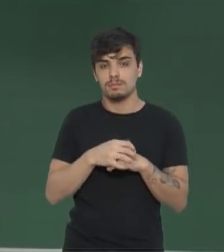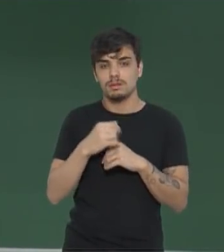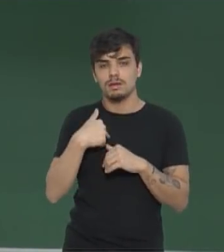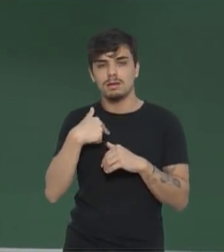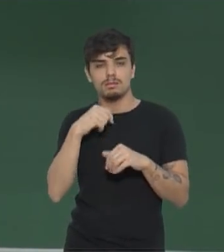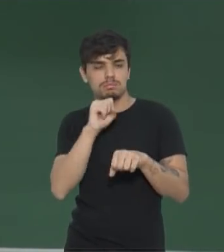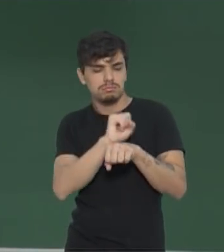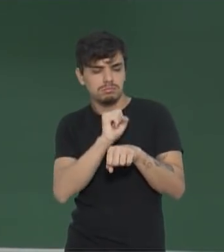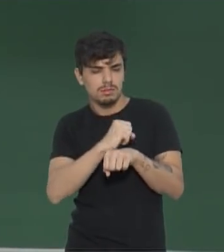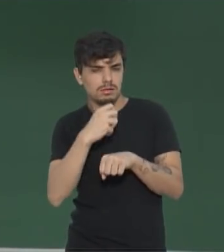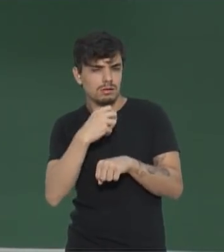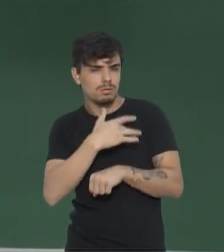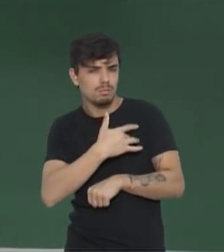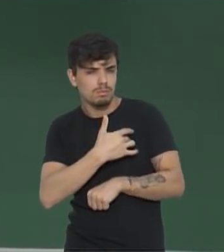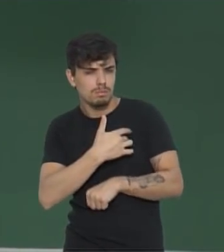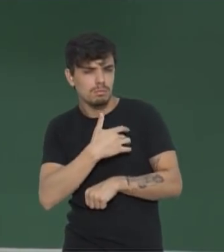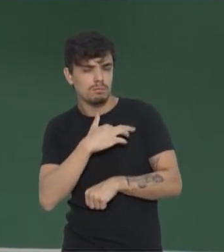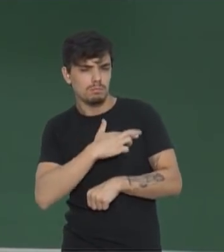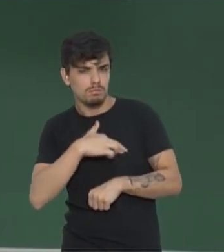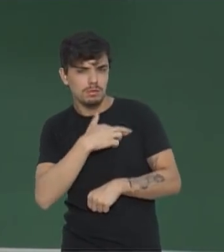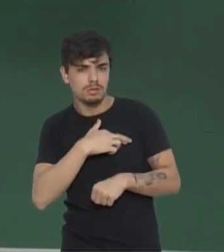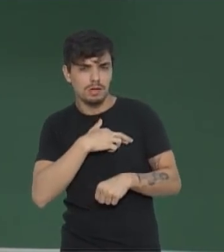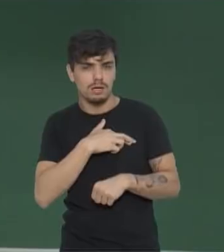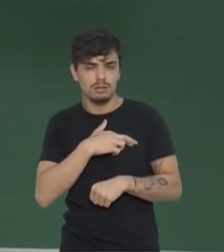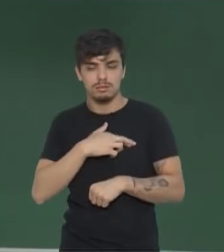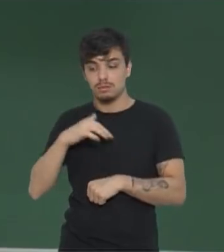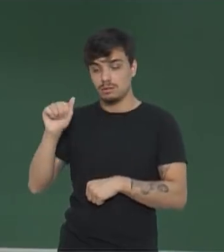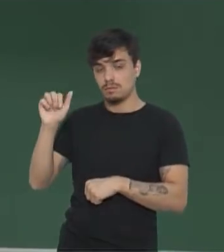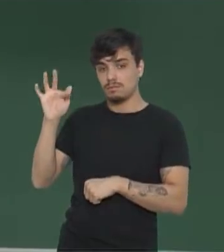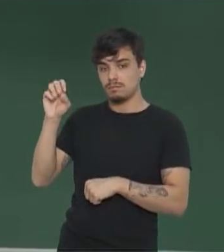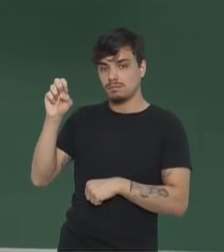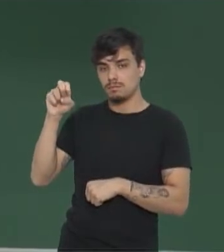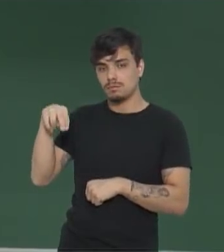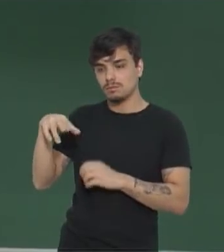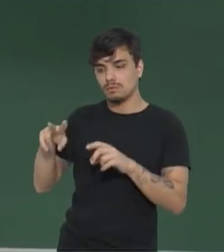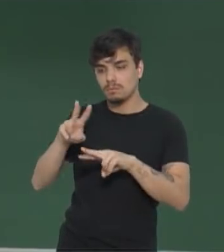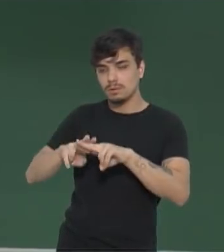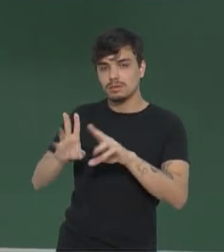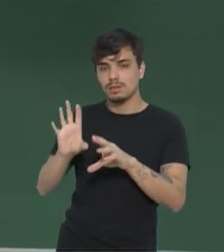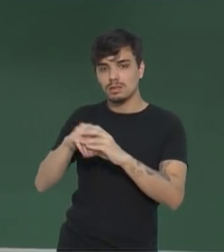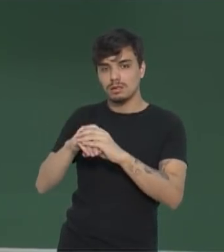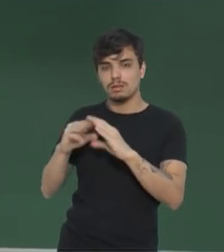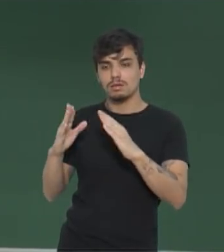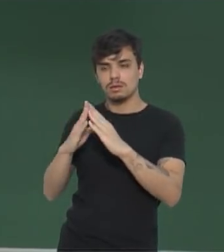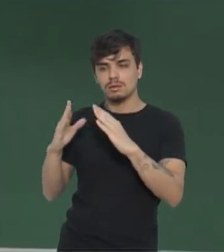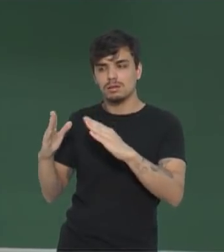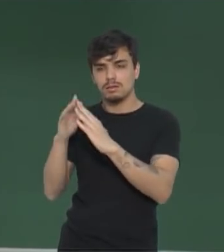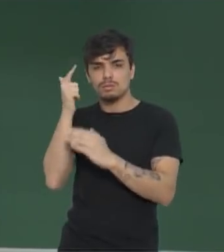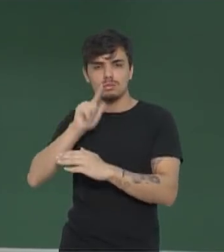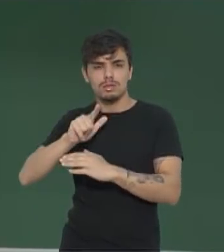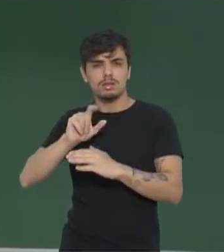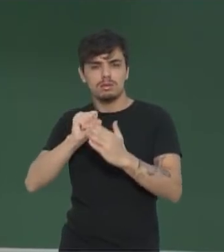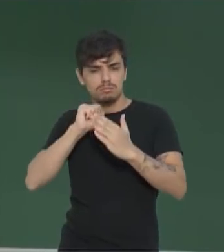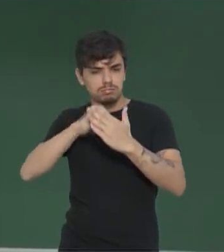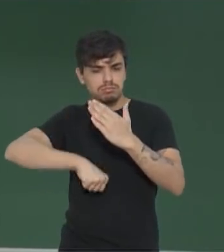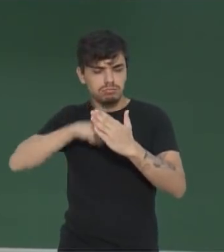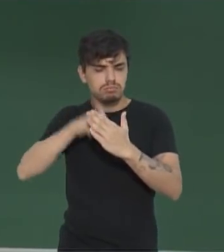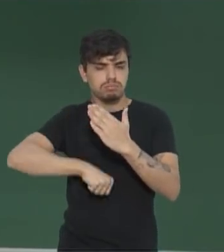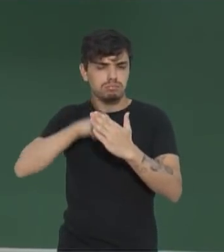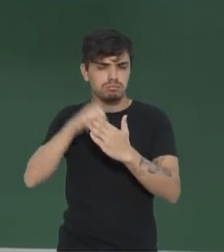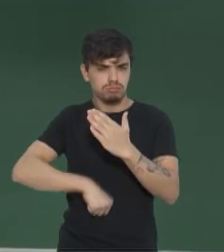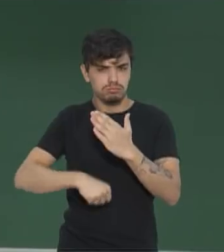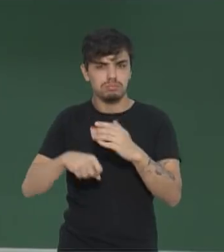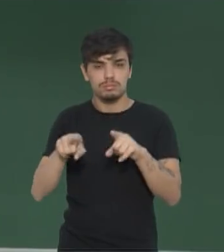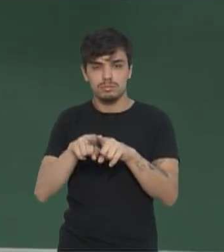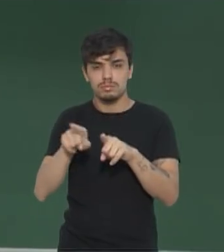que o Afonso Henrique ficou preso dentro de um castelo e eles conseguiram com muita força lutar contra as forças das tropas de